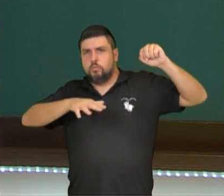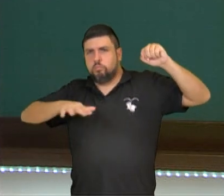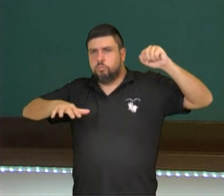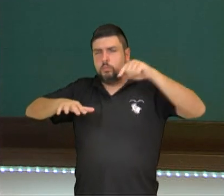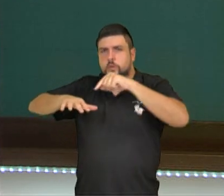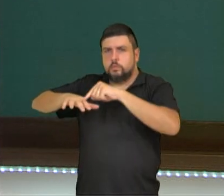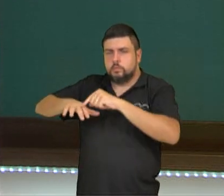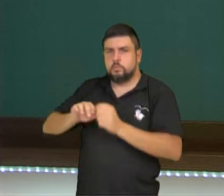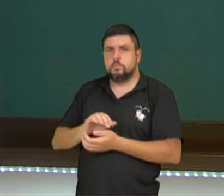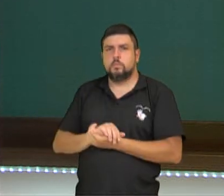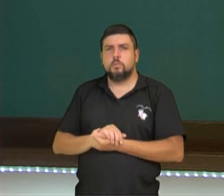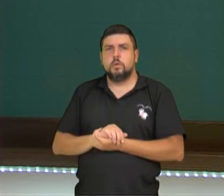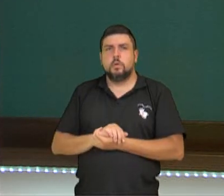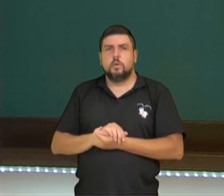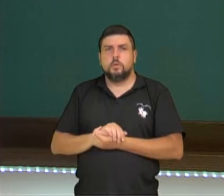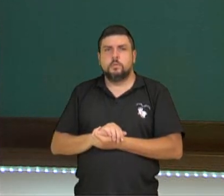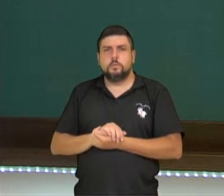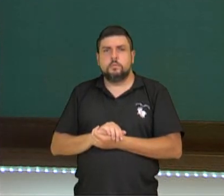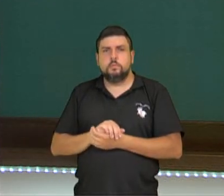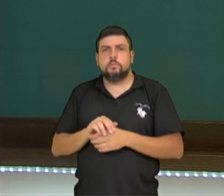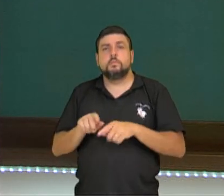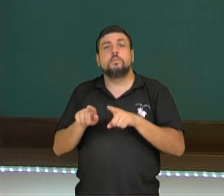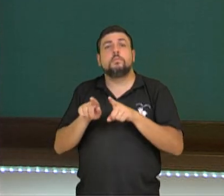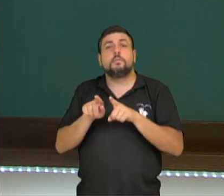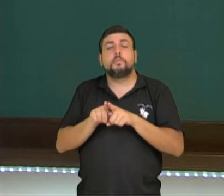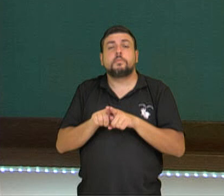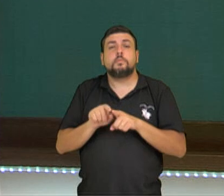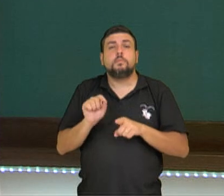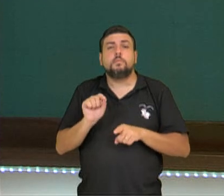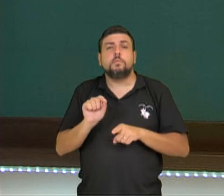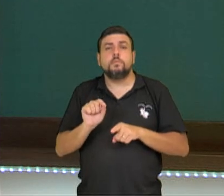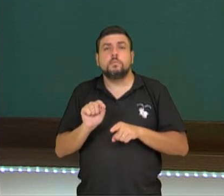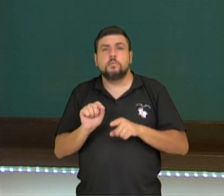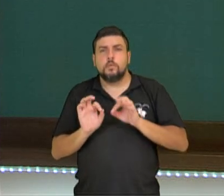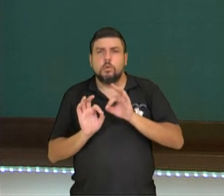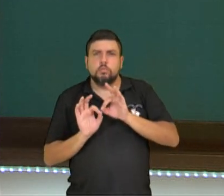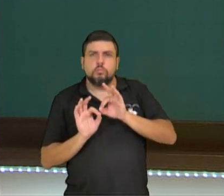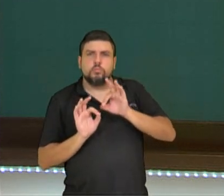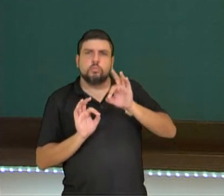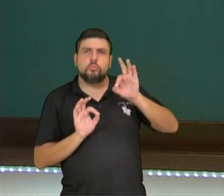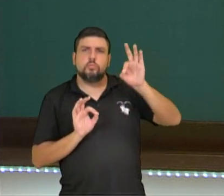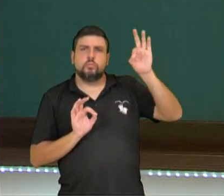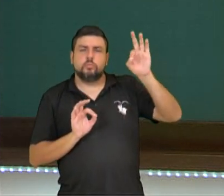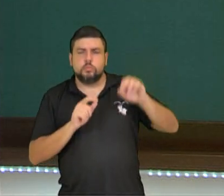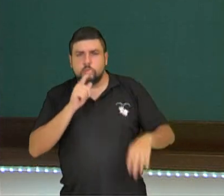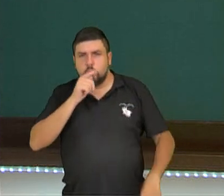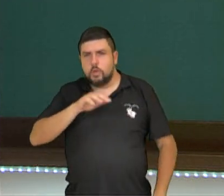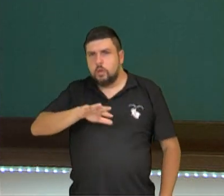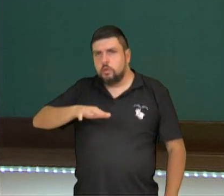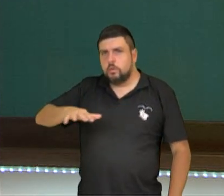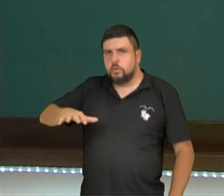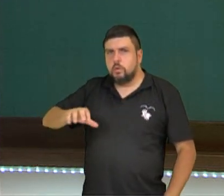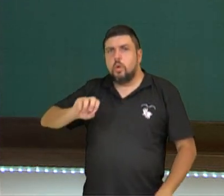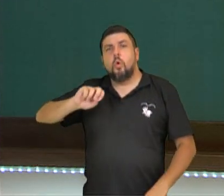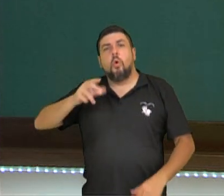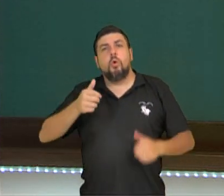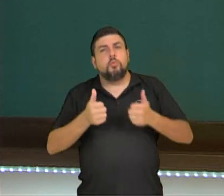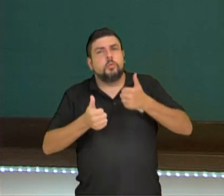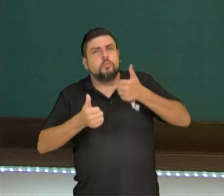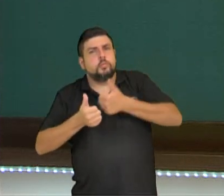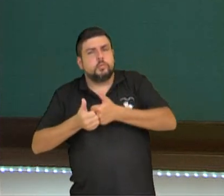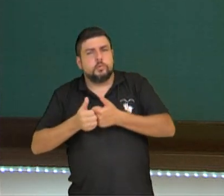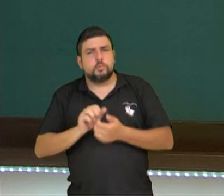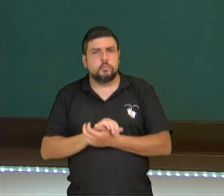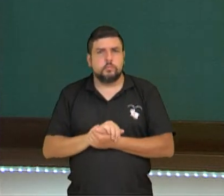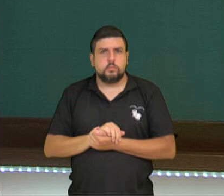E também podem estar mais distantes do mar ou oceano ou mais próximas. Quando eu digo que ela está